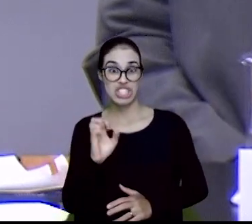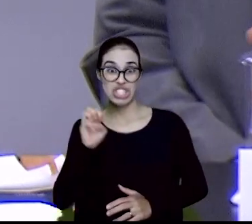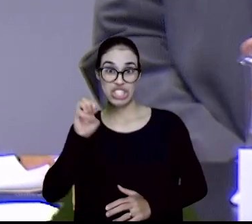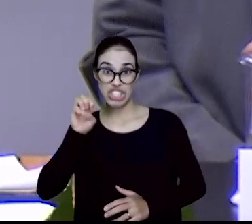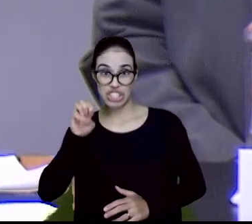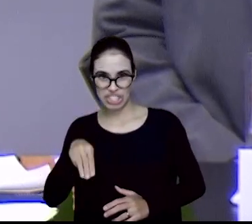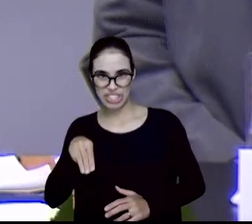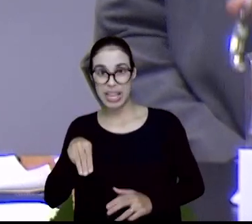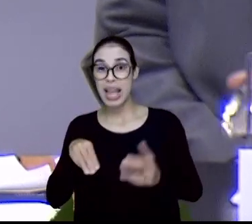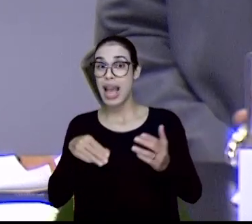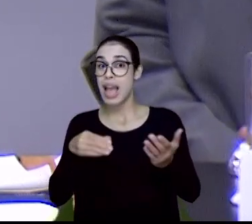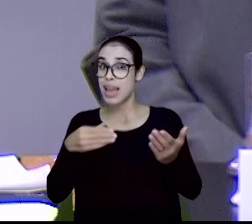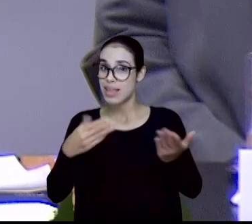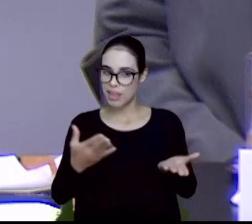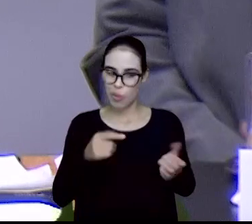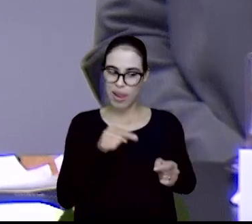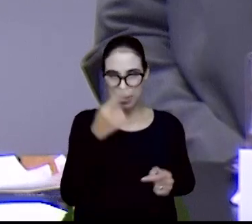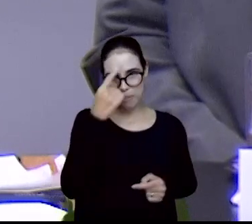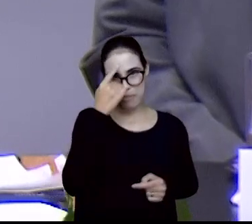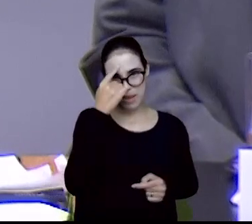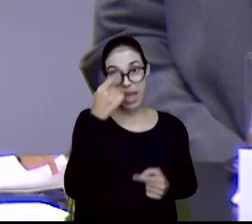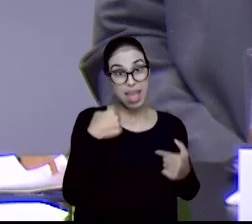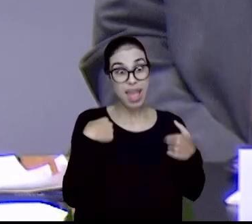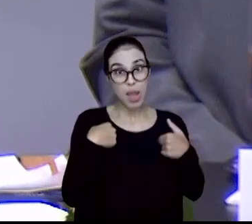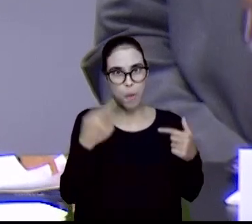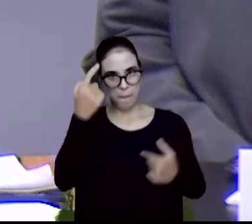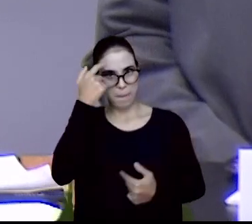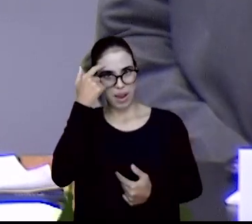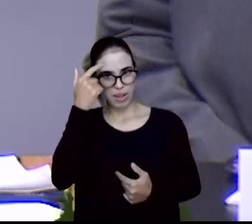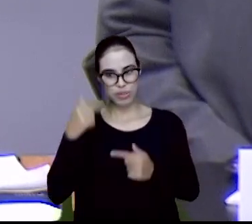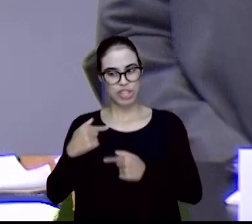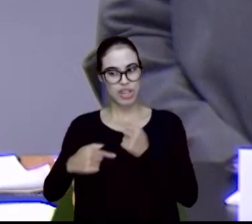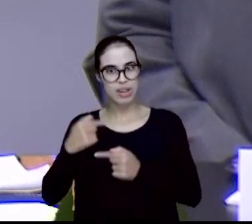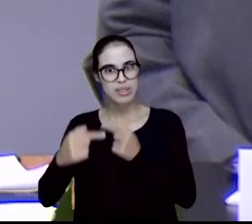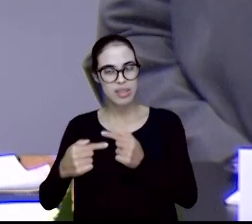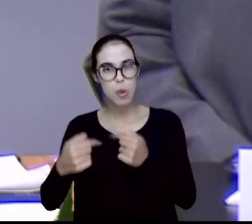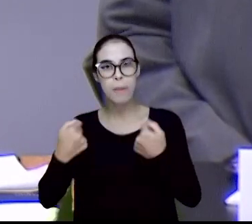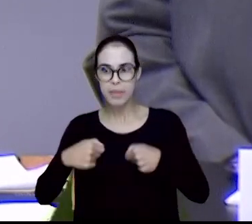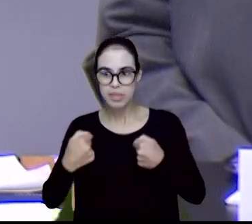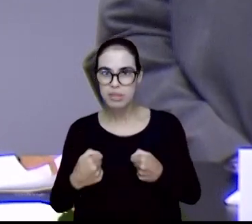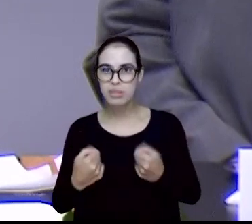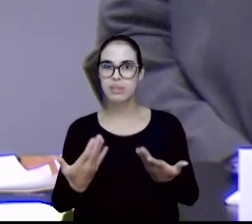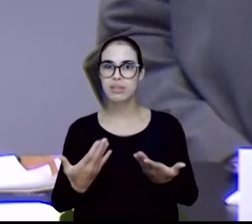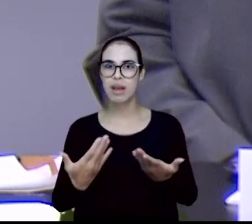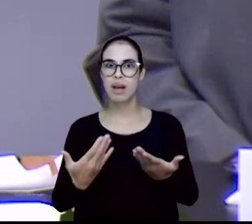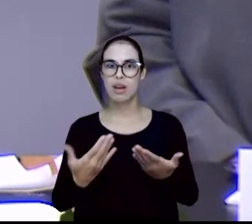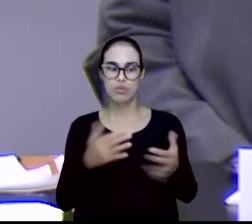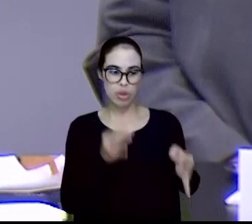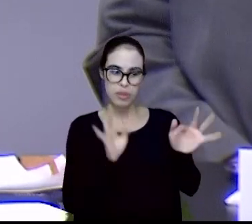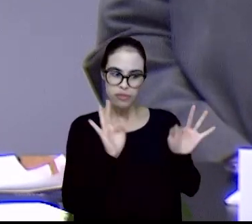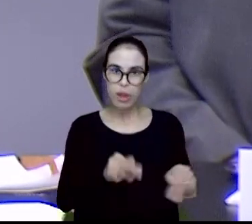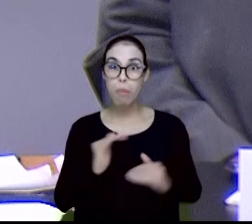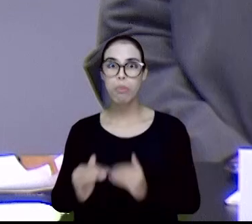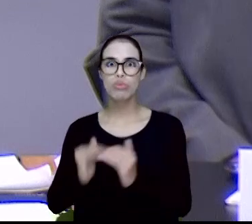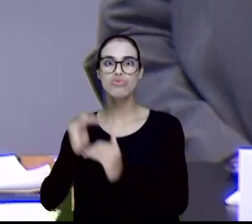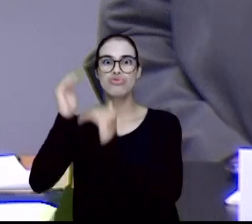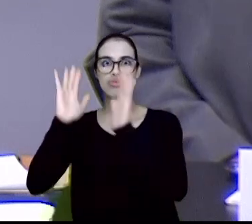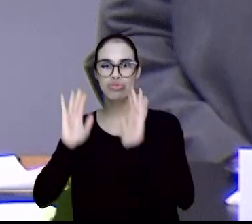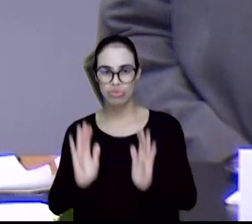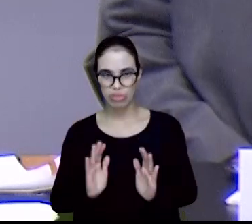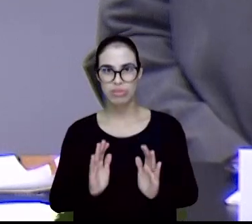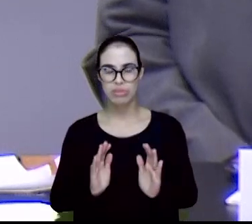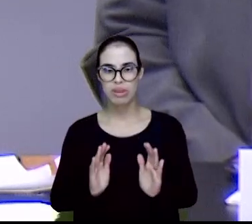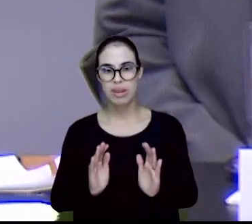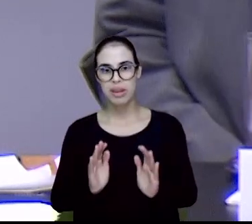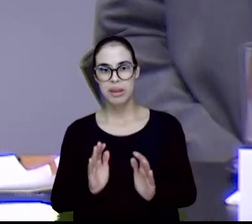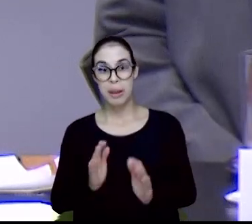para trás. Mas eu já faço parte da geração que mudou, antigamente tinha clássico e científico, exatamente no meu